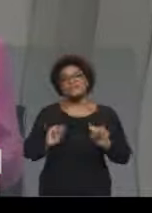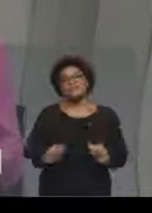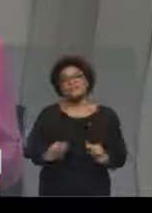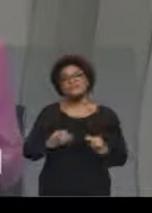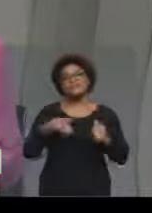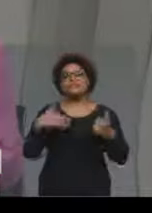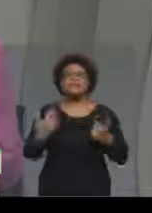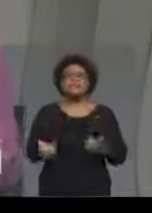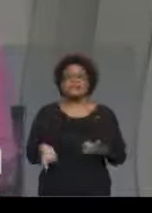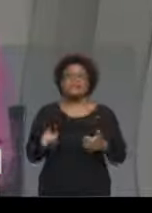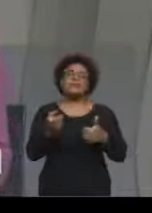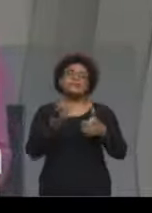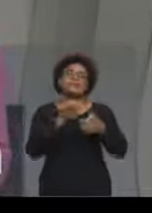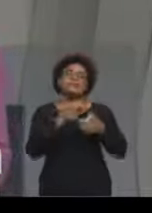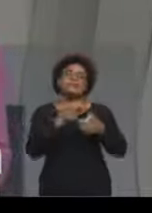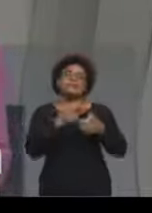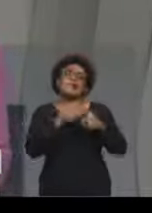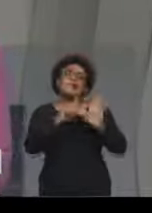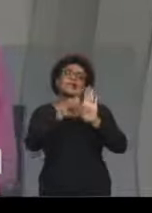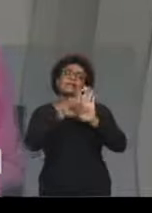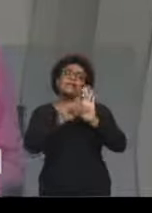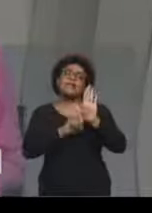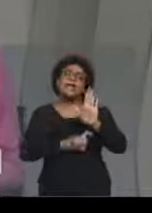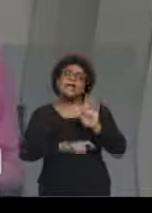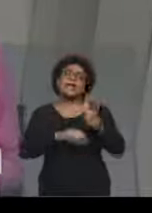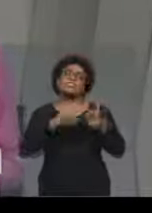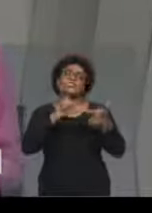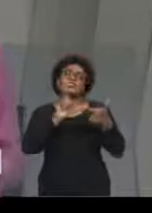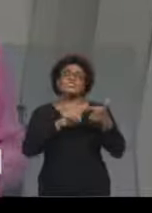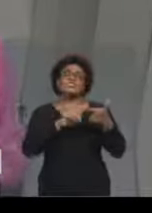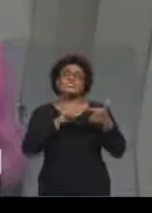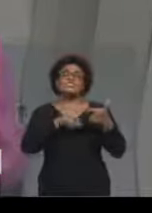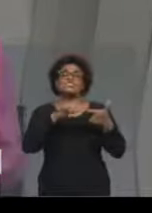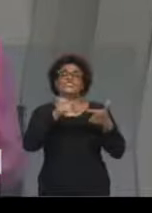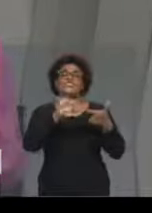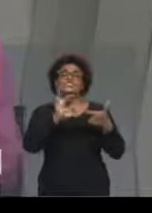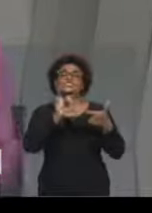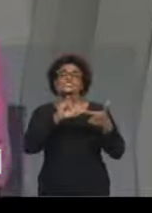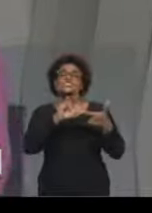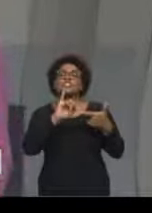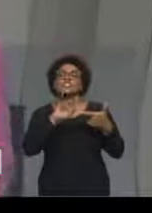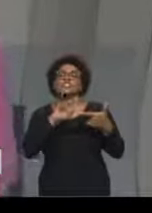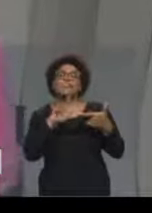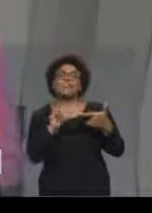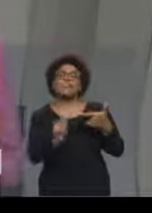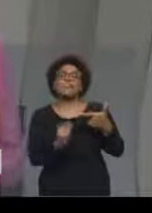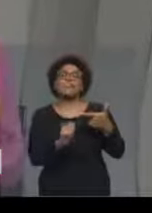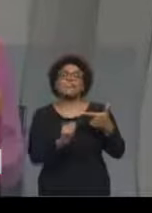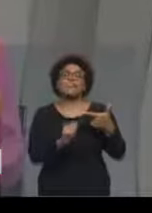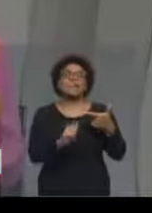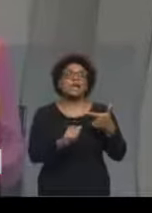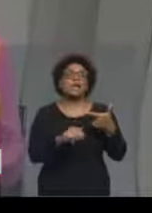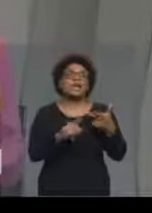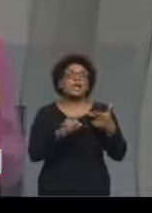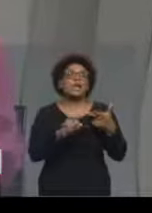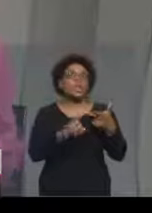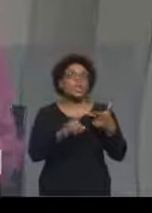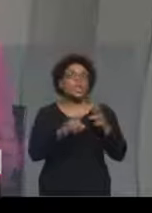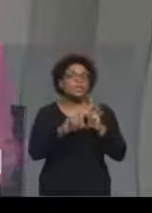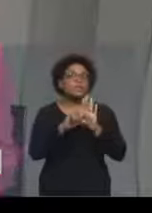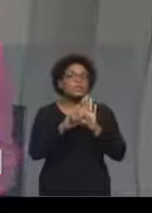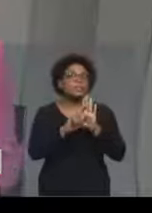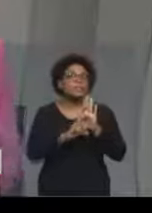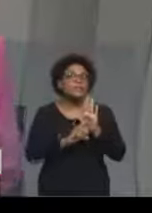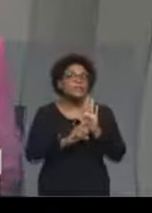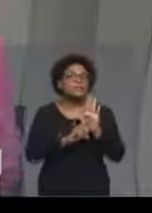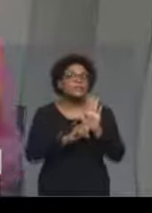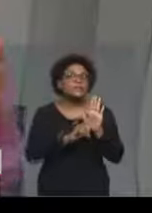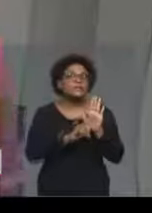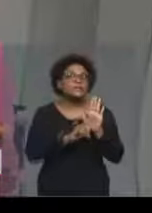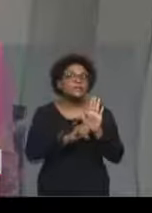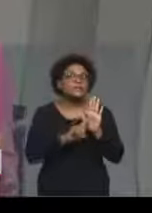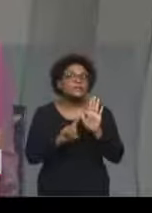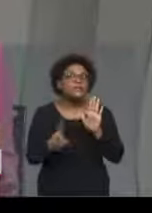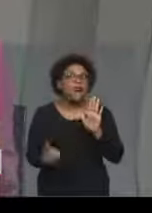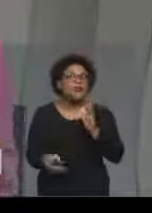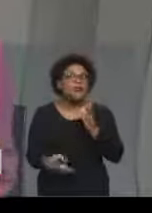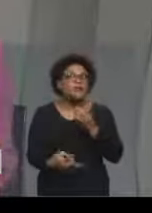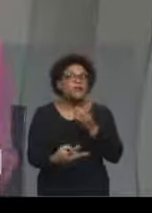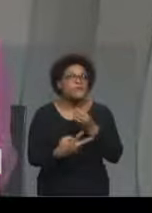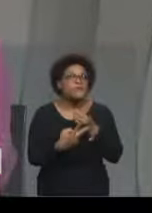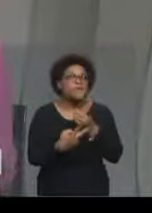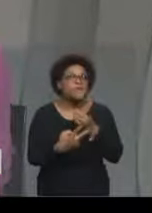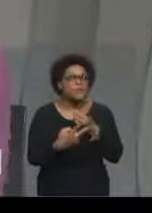texto. Hoje em dia, usa-se muito texto não verbal, né? Que você precisa interpretar, você precisa ler, ver entre